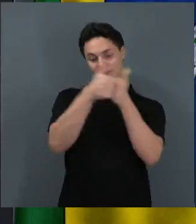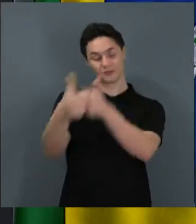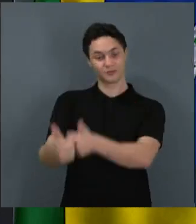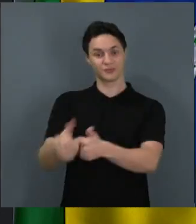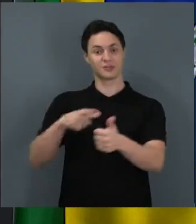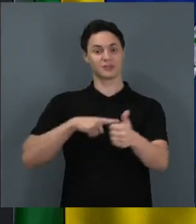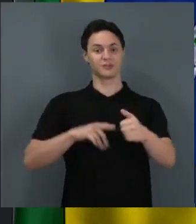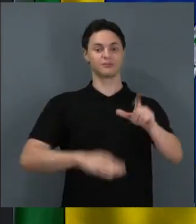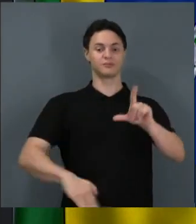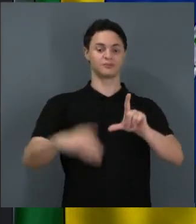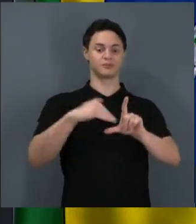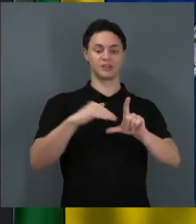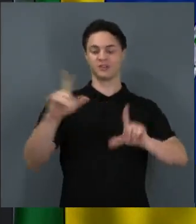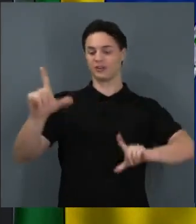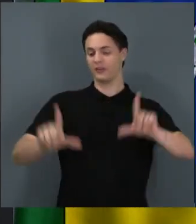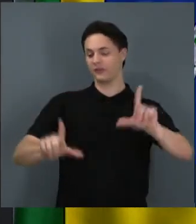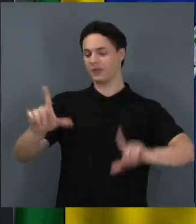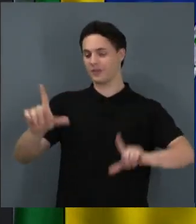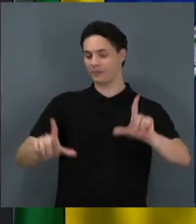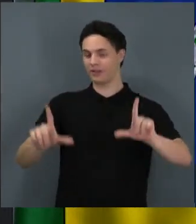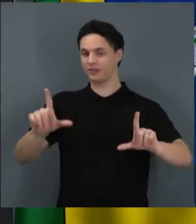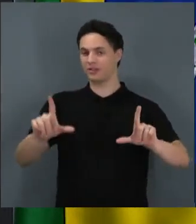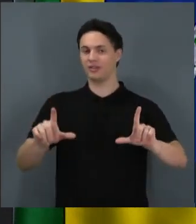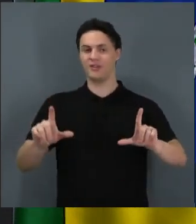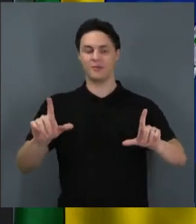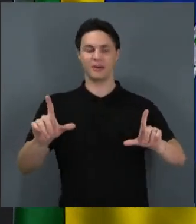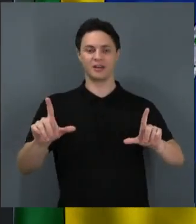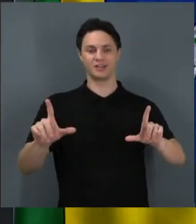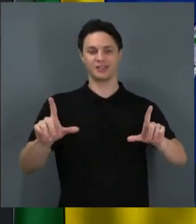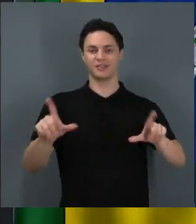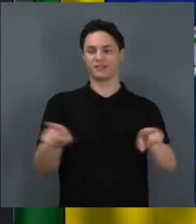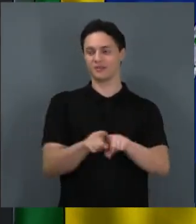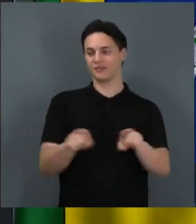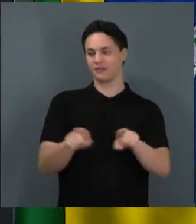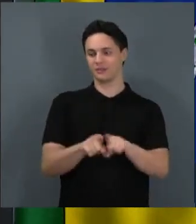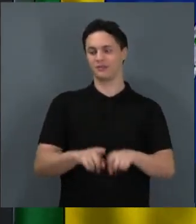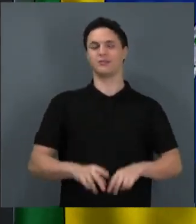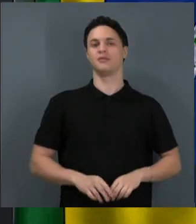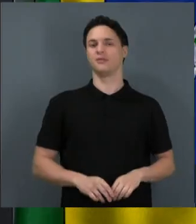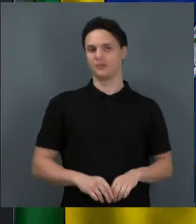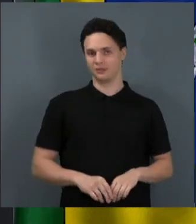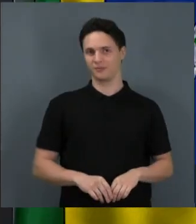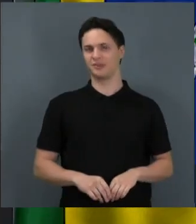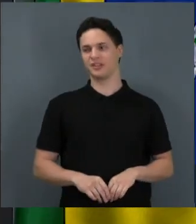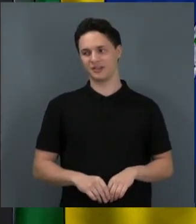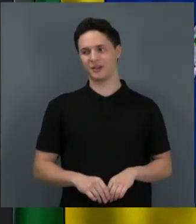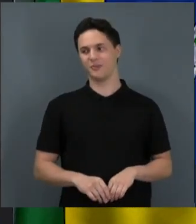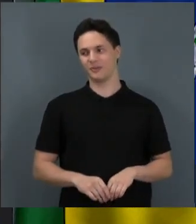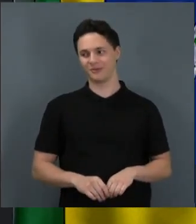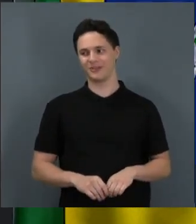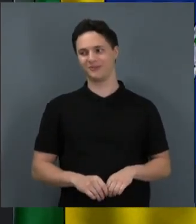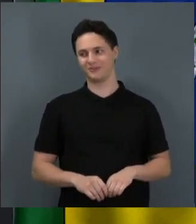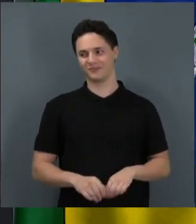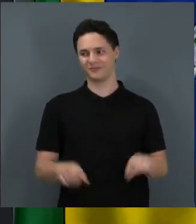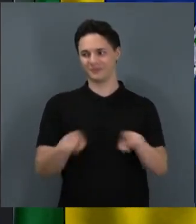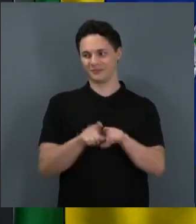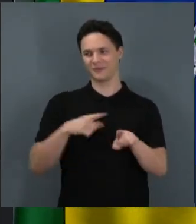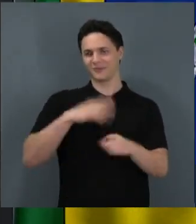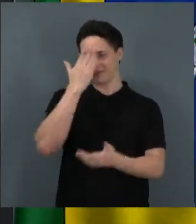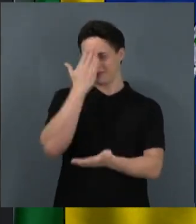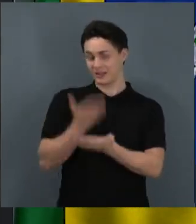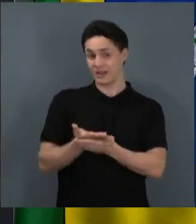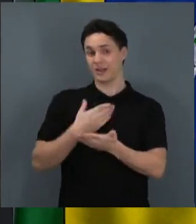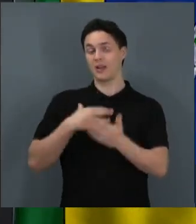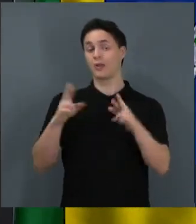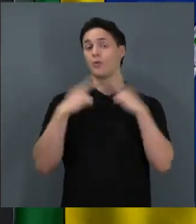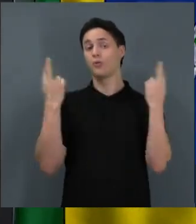TV Senado, servidores aqui do Senado da República, eu acredito que as sessões na